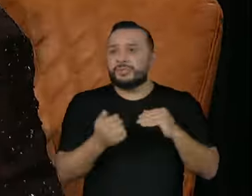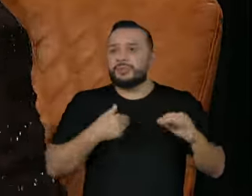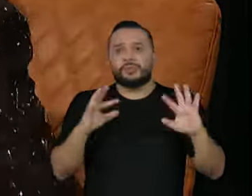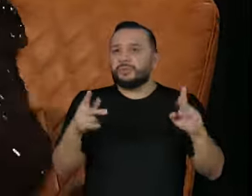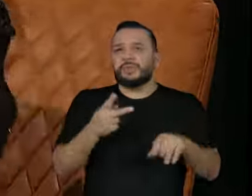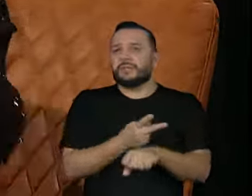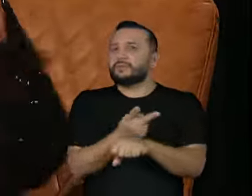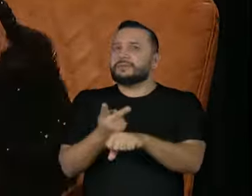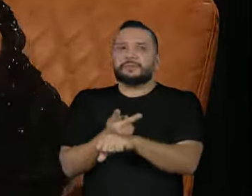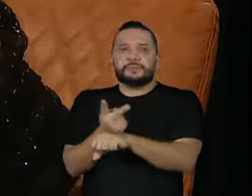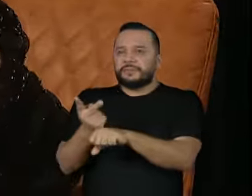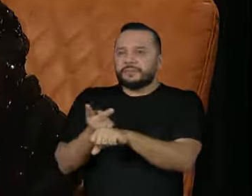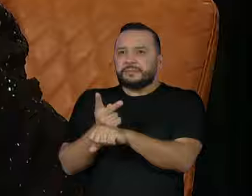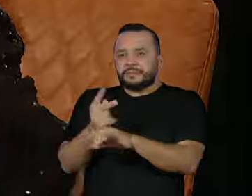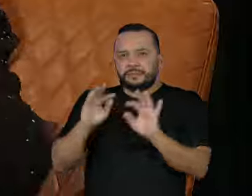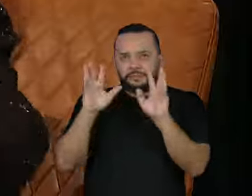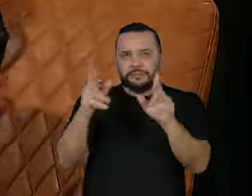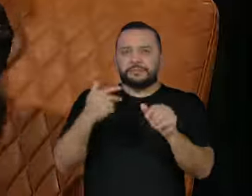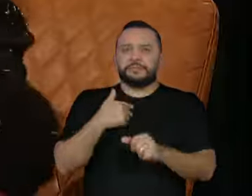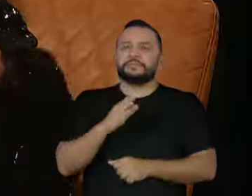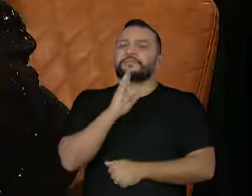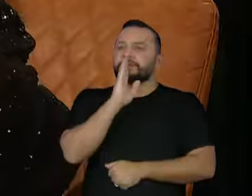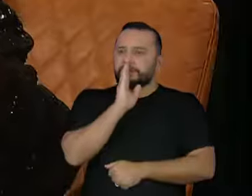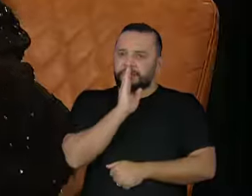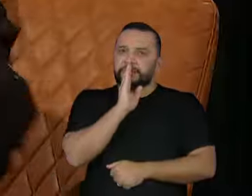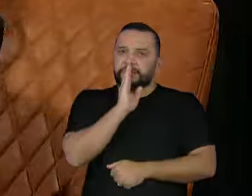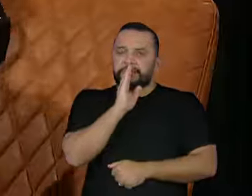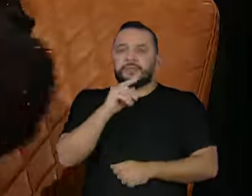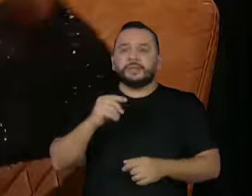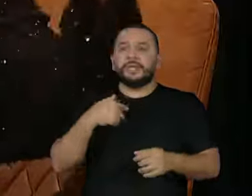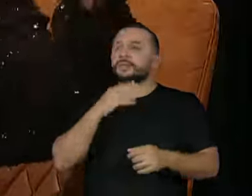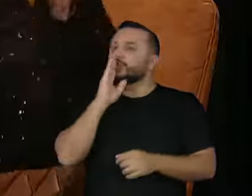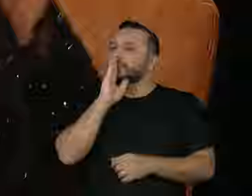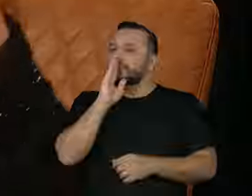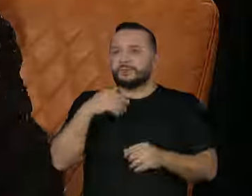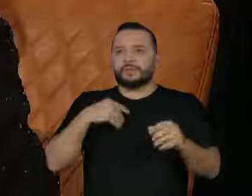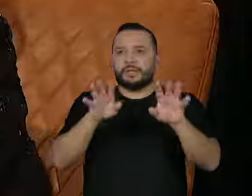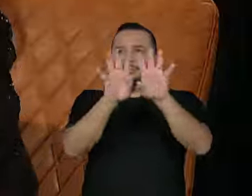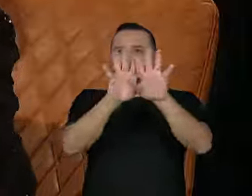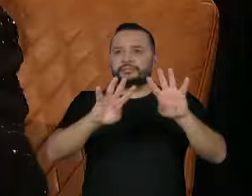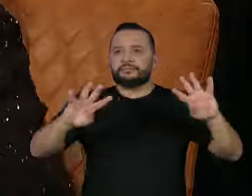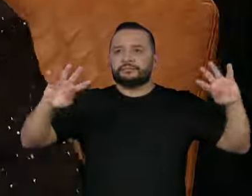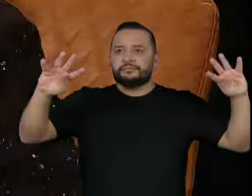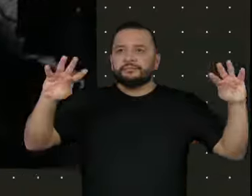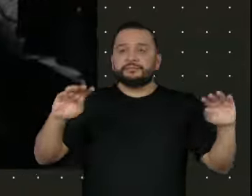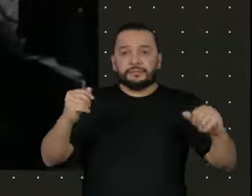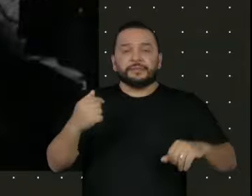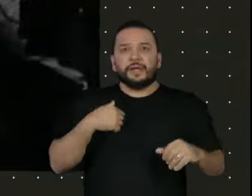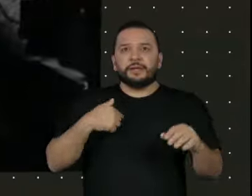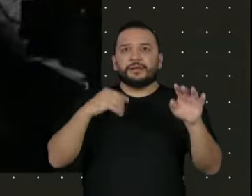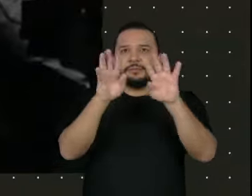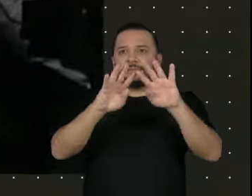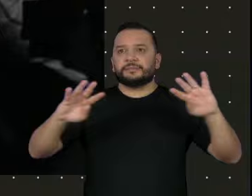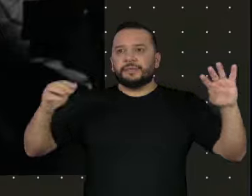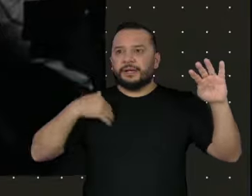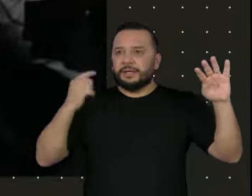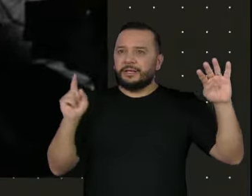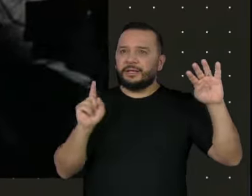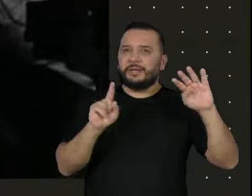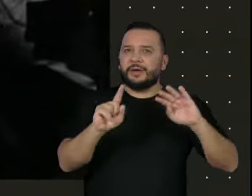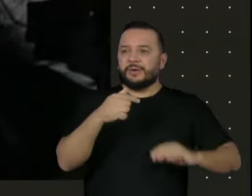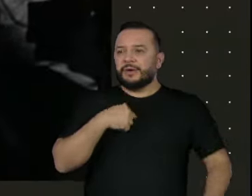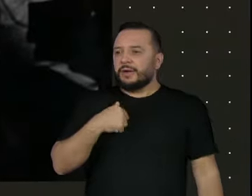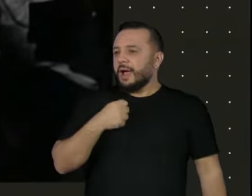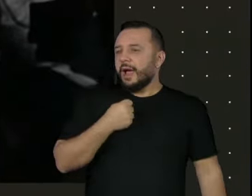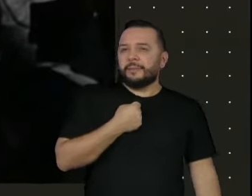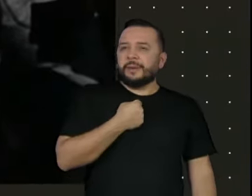pouco mandaram fazer silêncio, né? Que o pano ia abrir, né? A cortina. E não é que eu entro cantando Escandalosa da